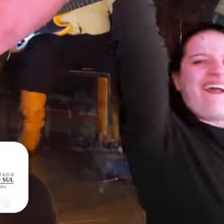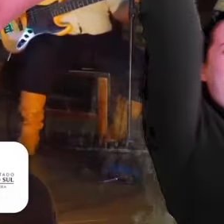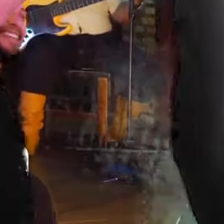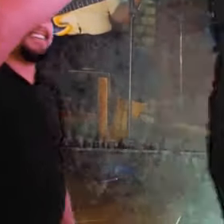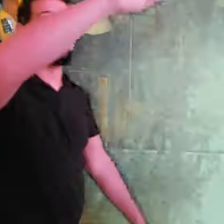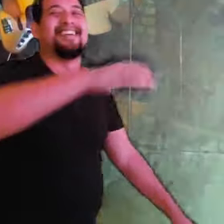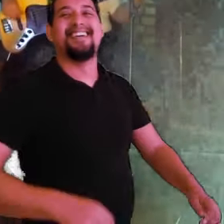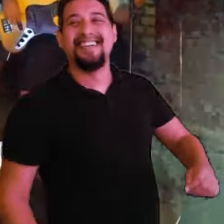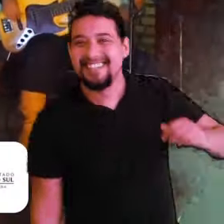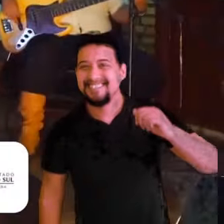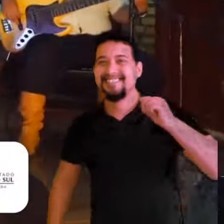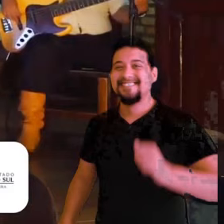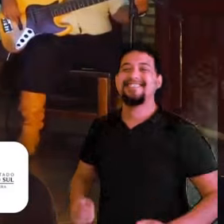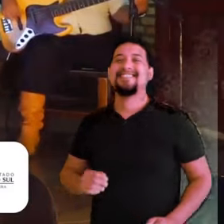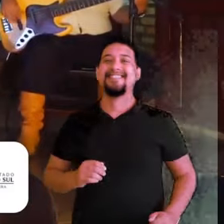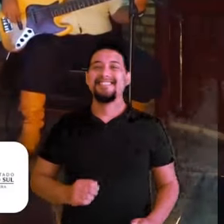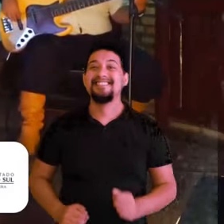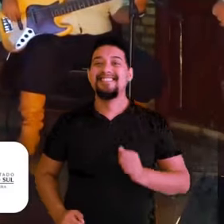Nas vozes originais.